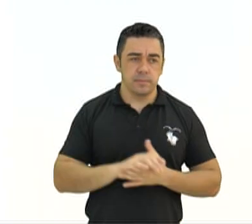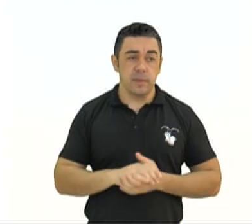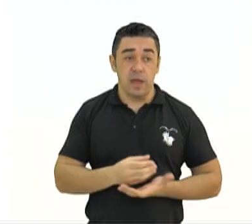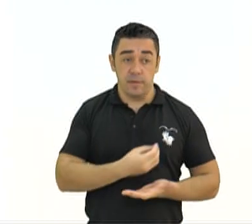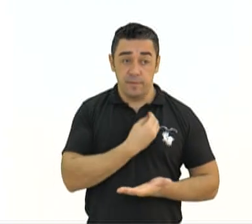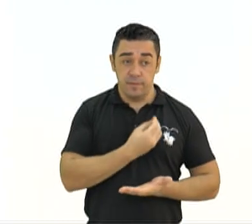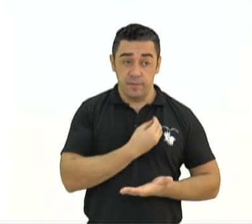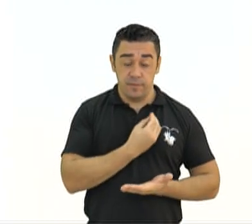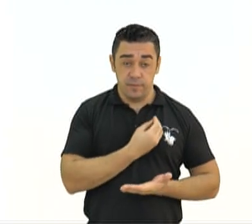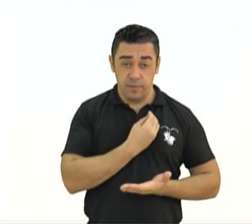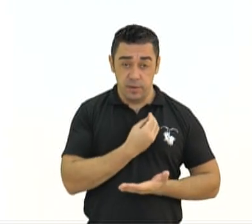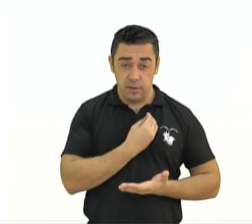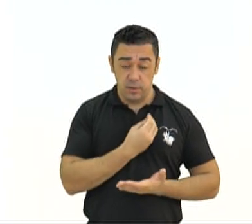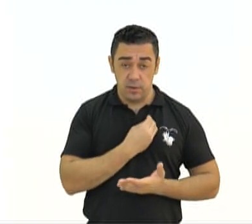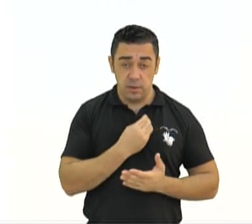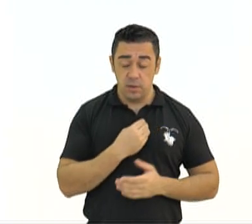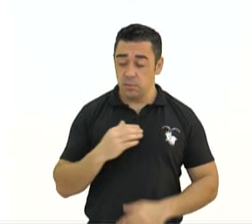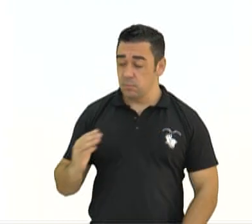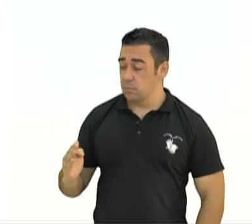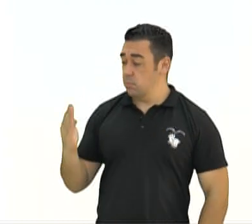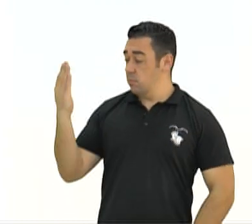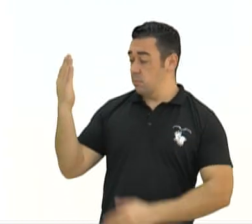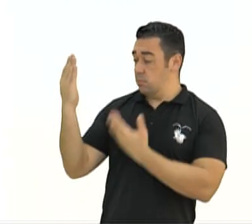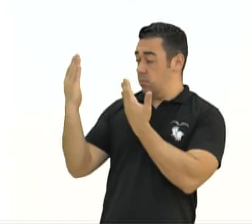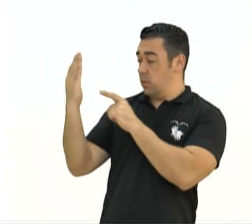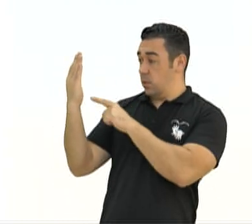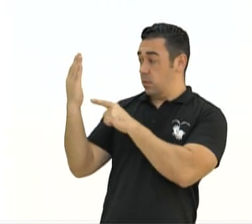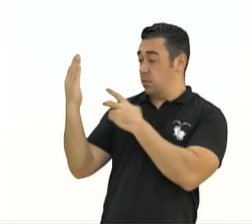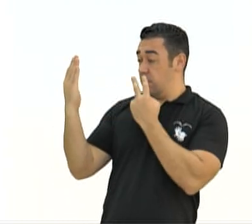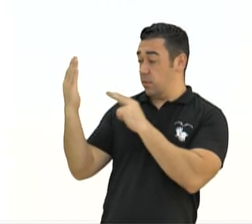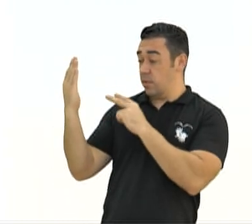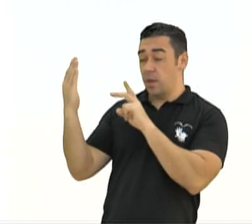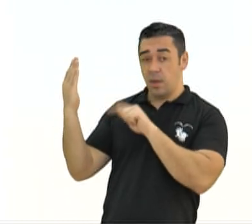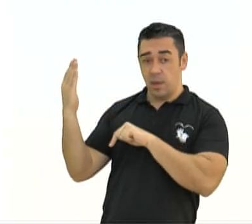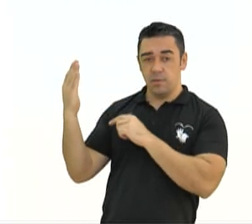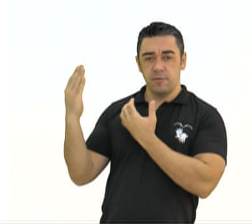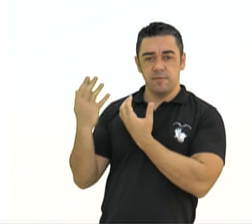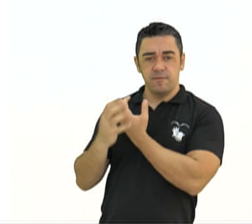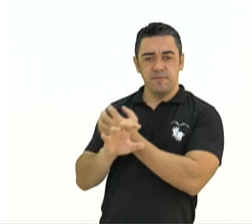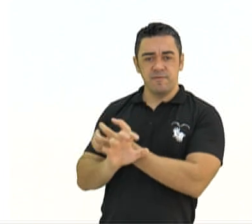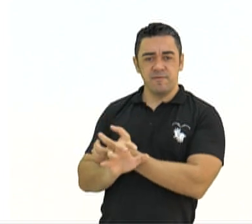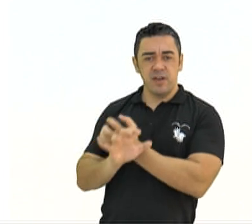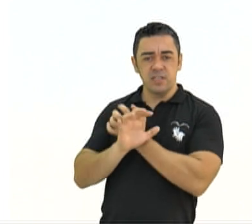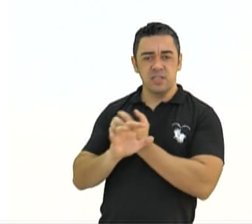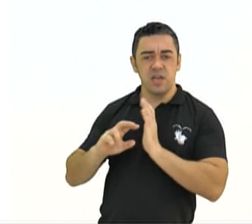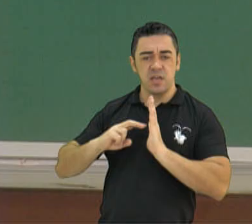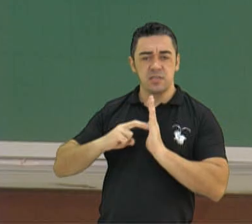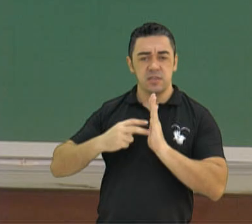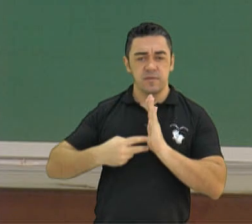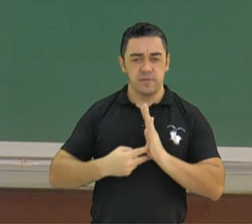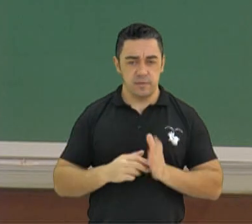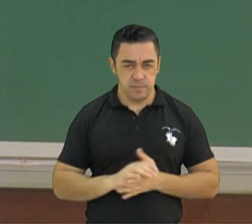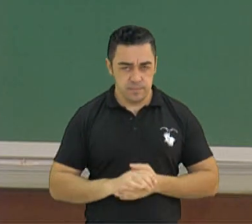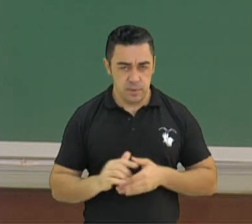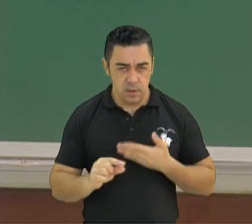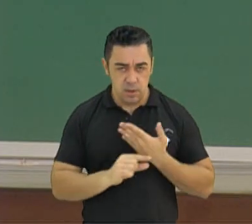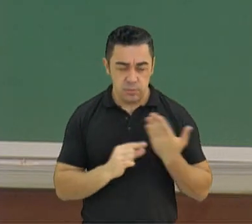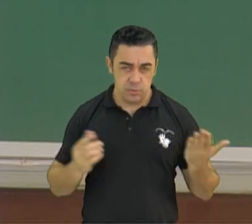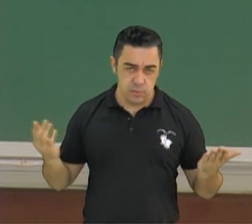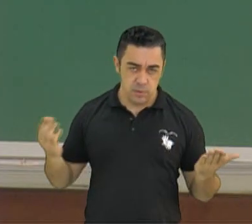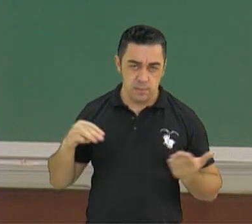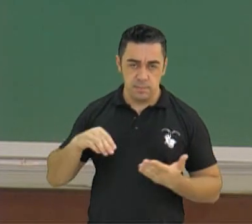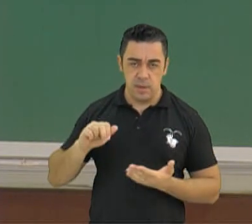vida fechada diante do espelho fica perigosamente vazia de sentido. Então, Maria Rita Kell.